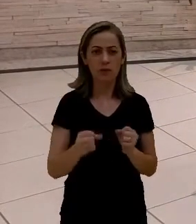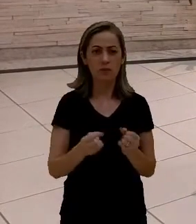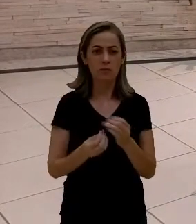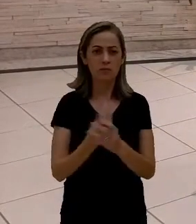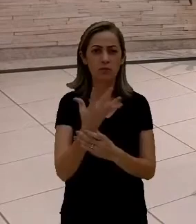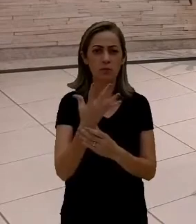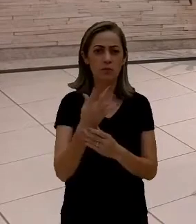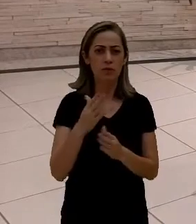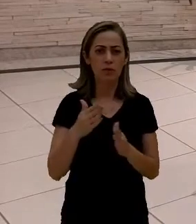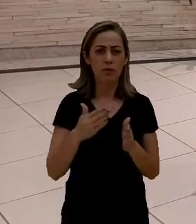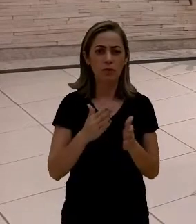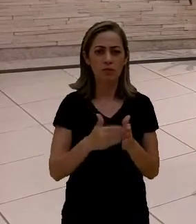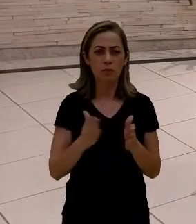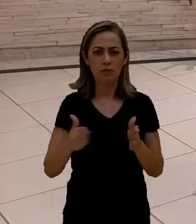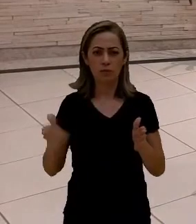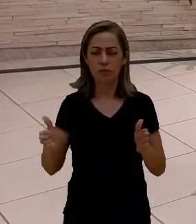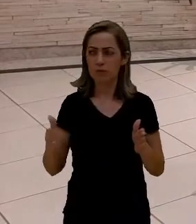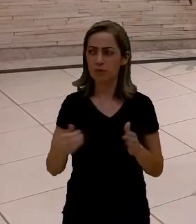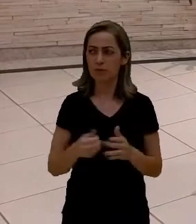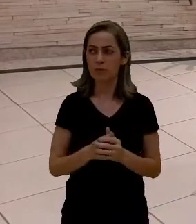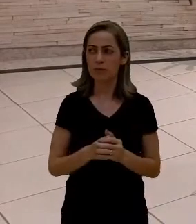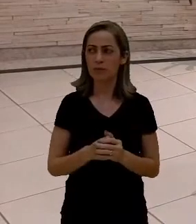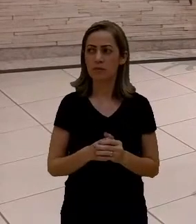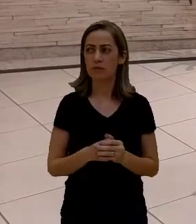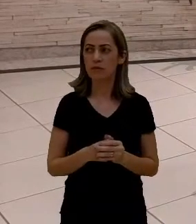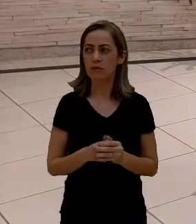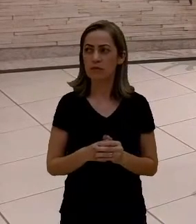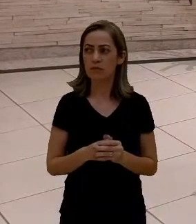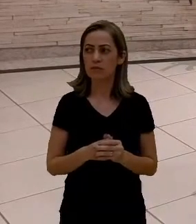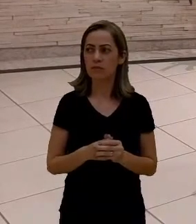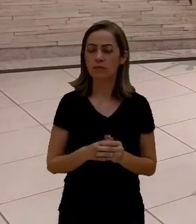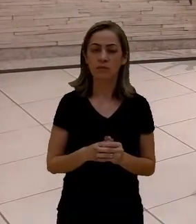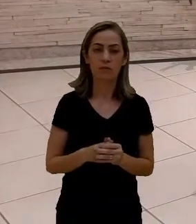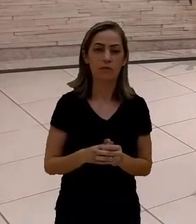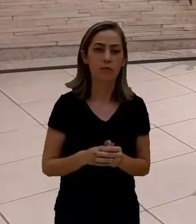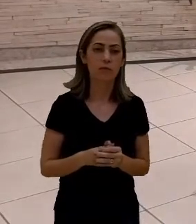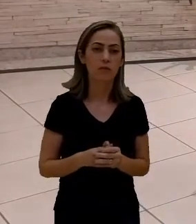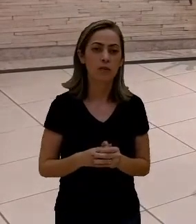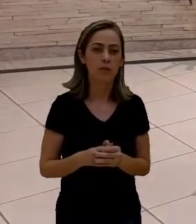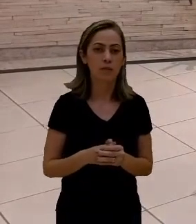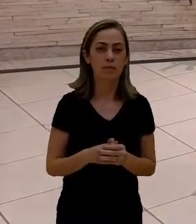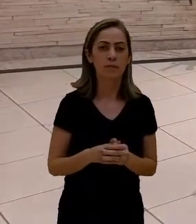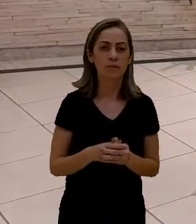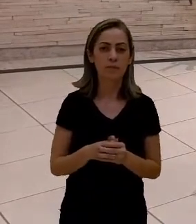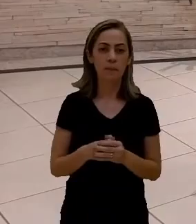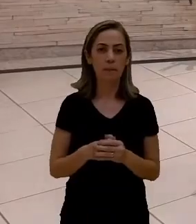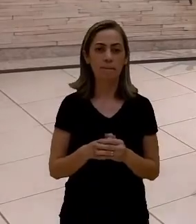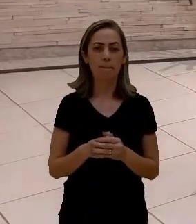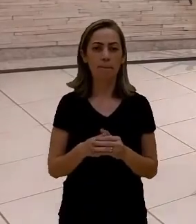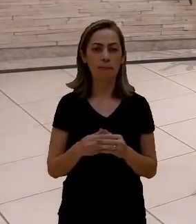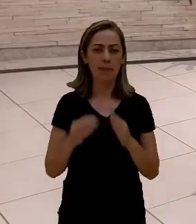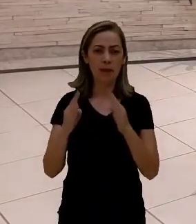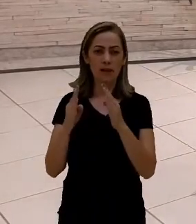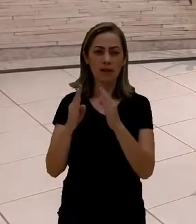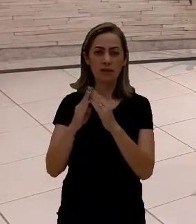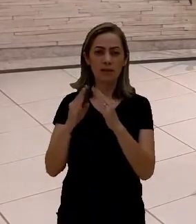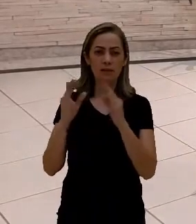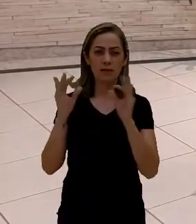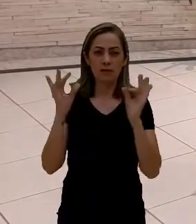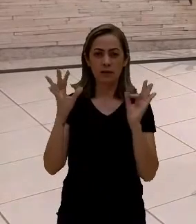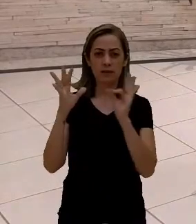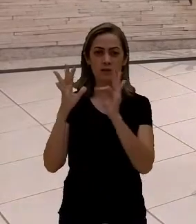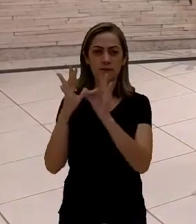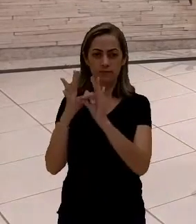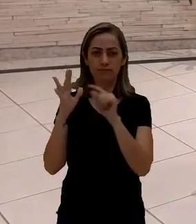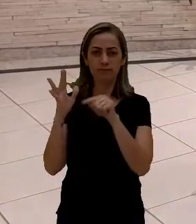esse processo bom a o canal por dentro da sacristia você que nos acompanha está